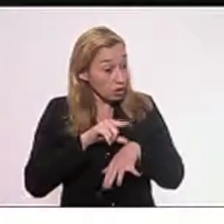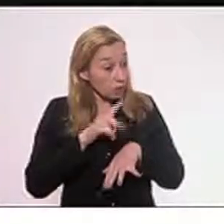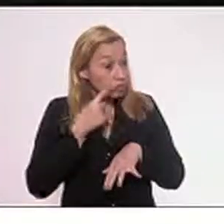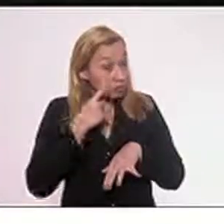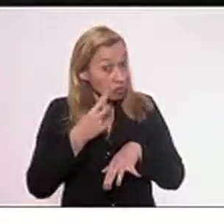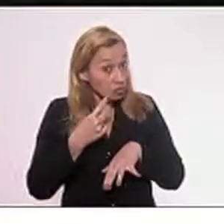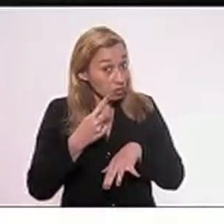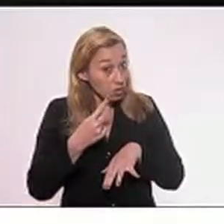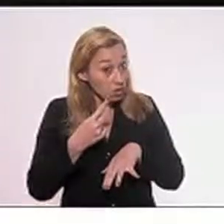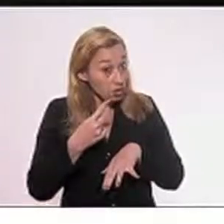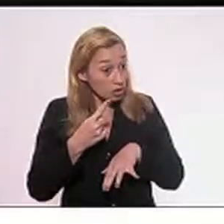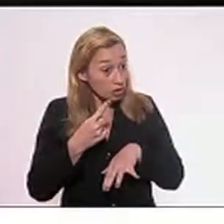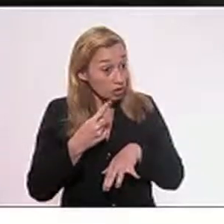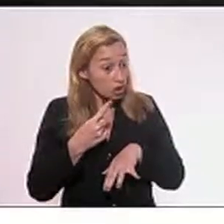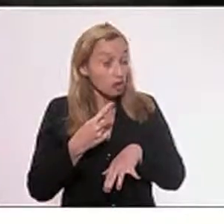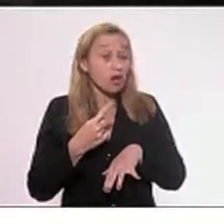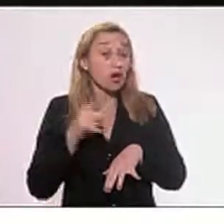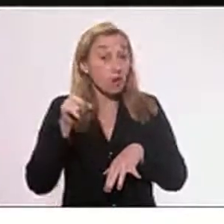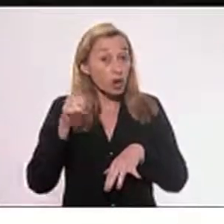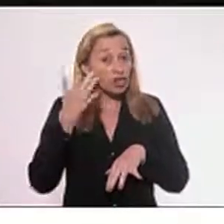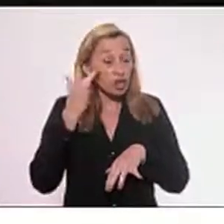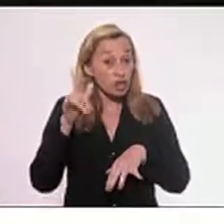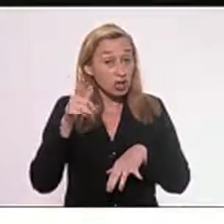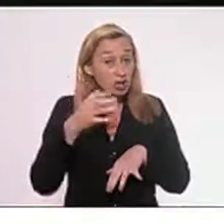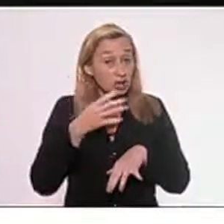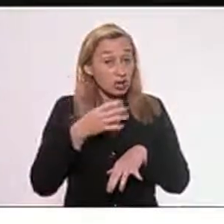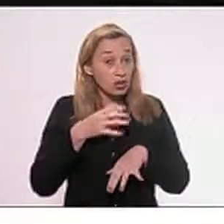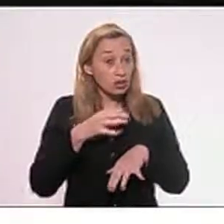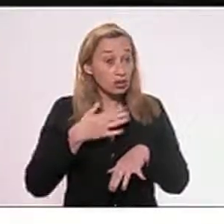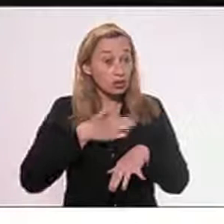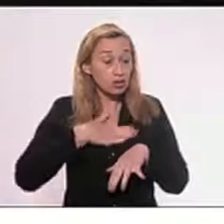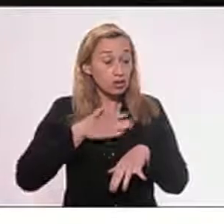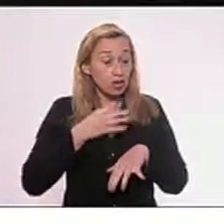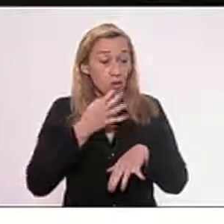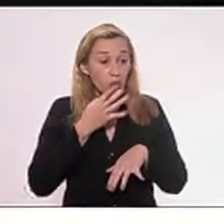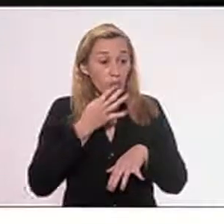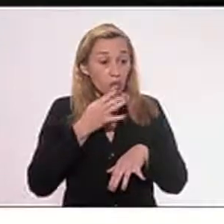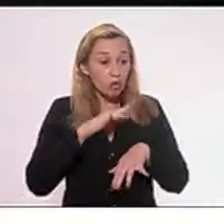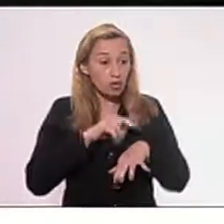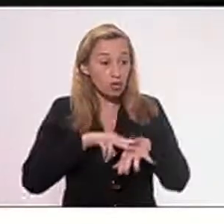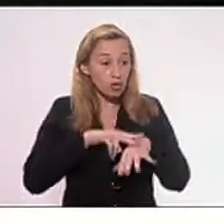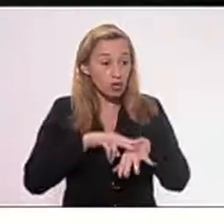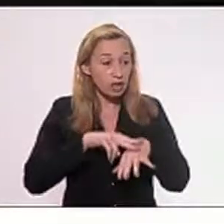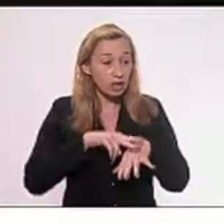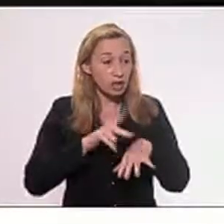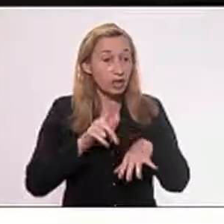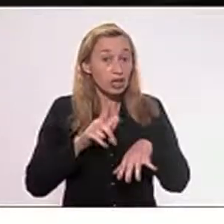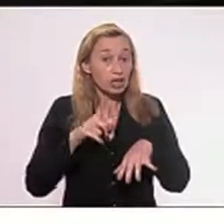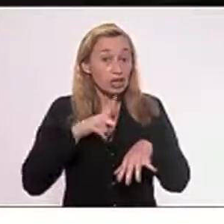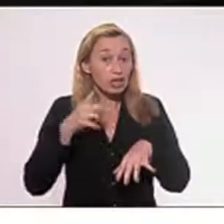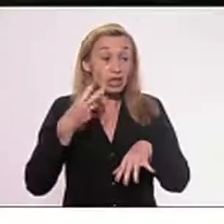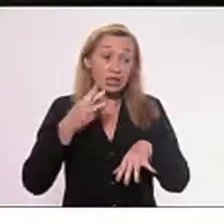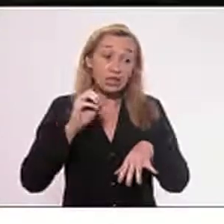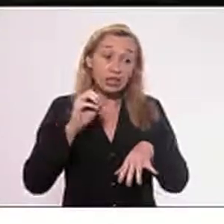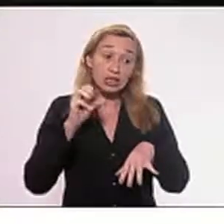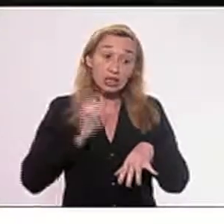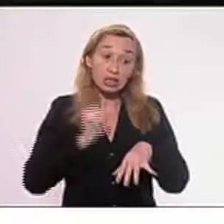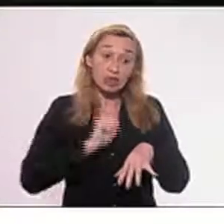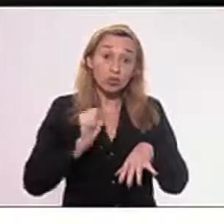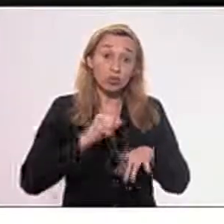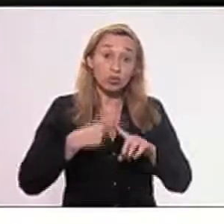tem aversão a cor verde estão só 30 segundos porque a deputada dani monteiro quer falar a favor